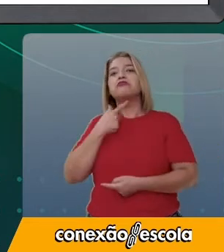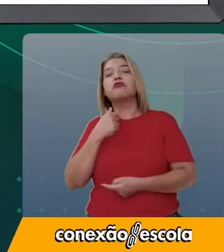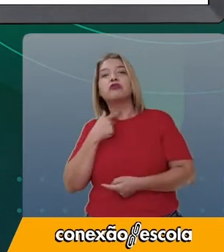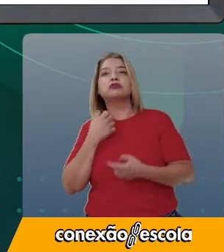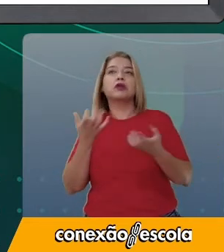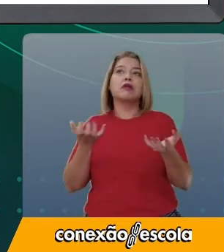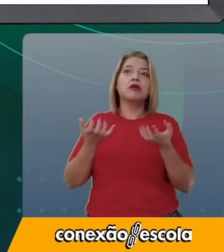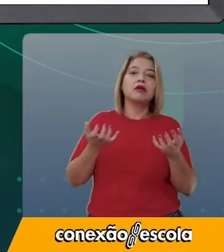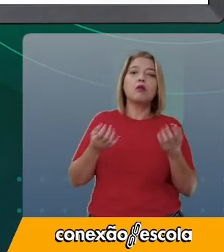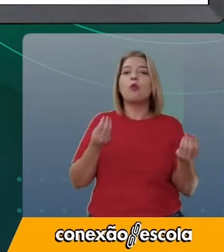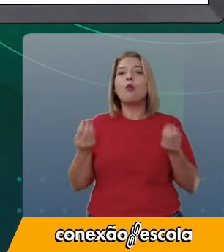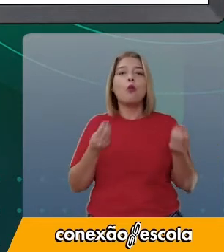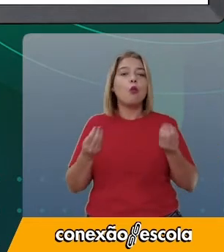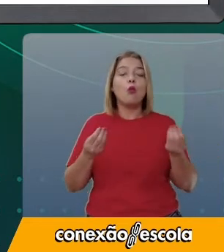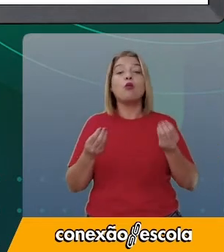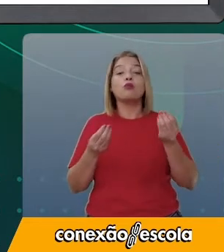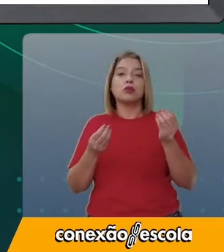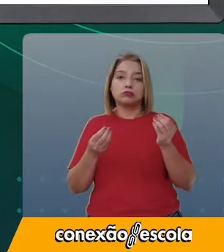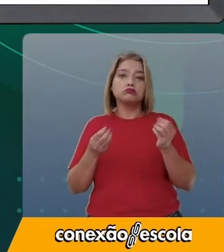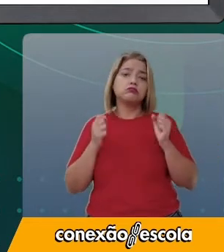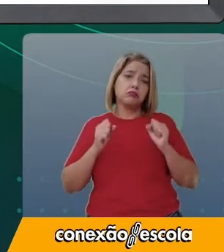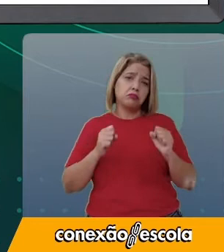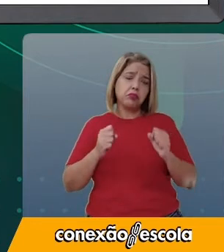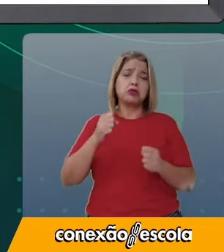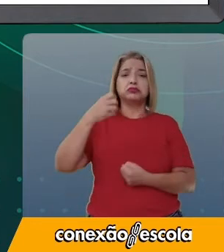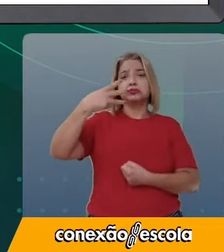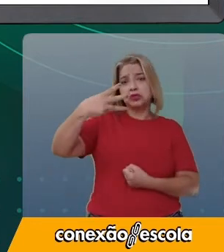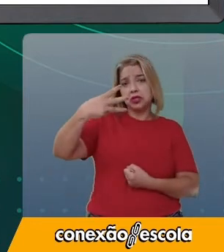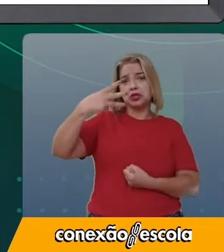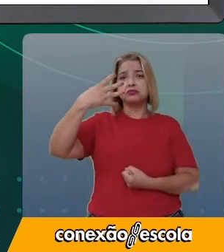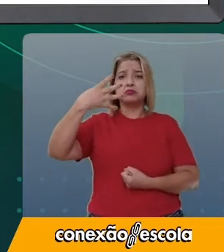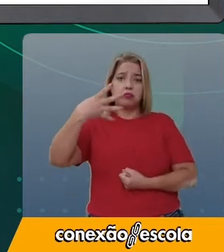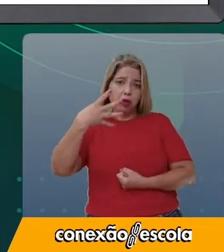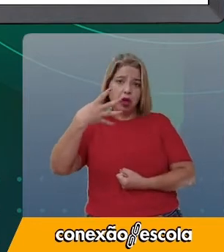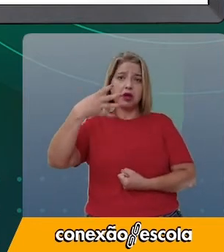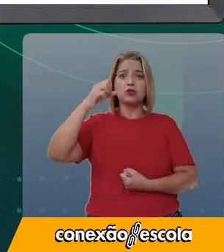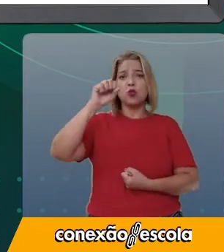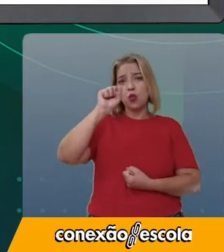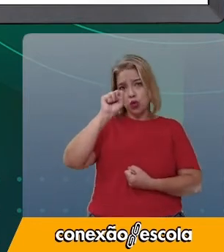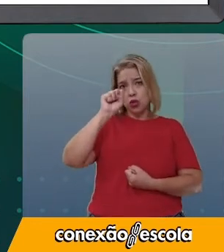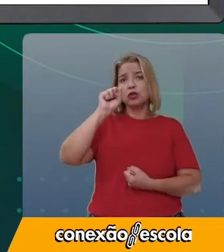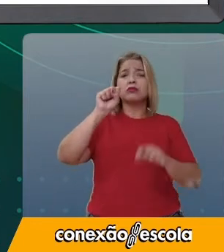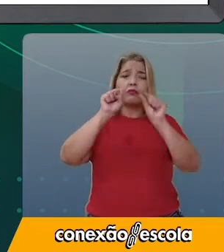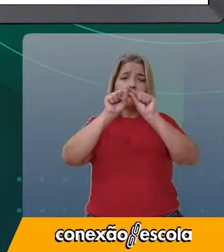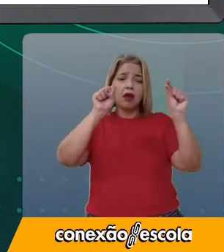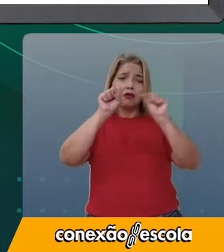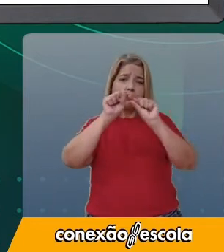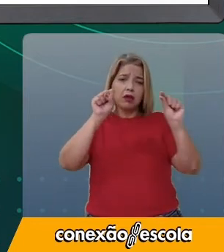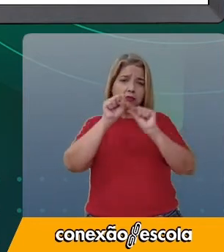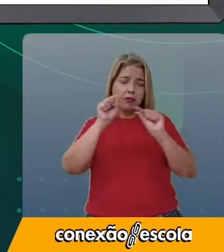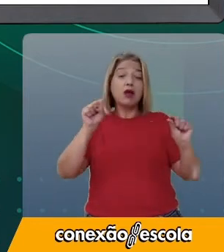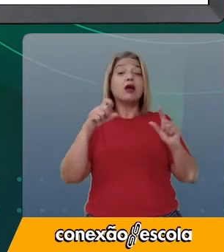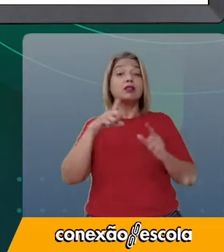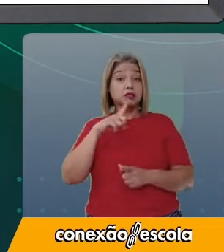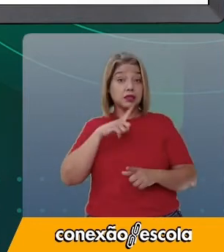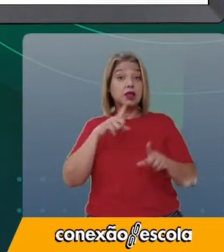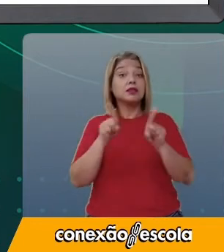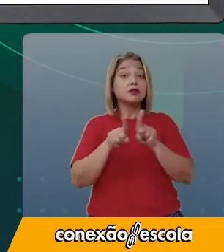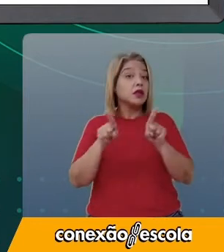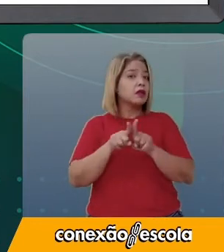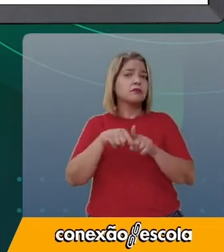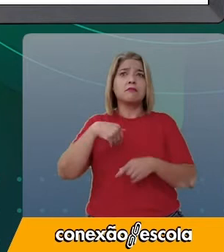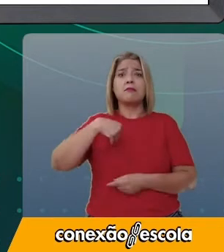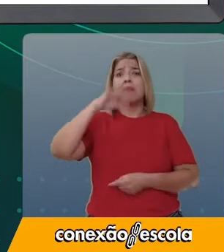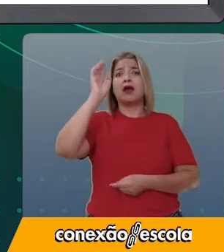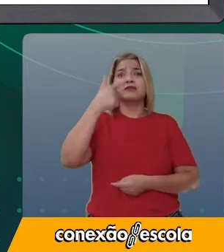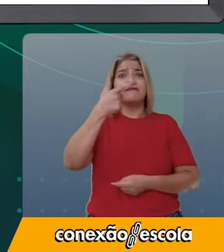ou poetisa, podem ter 3 estrofes, 4 estrofes, 8 estrofes. Tem poemas com